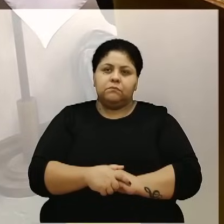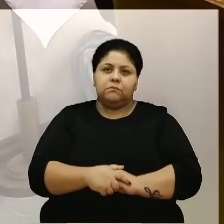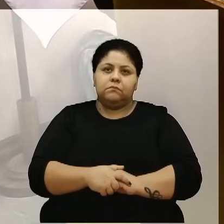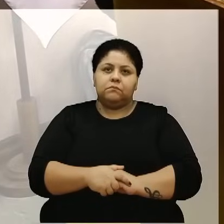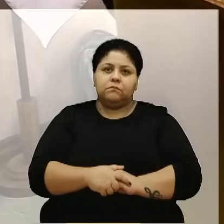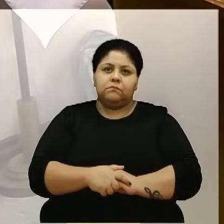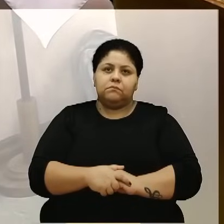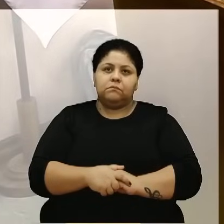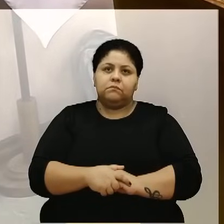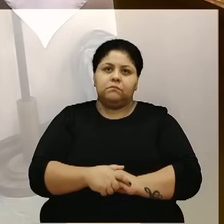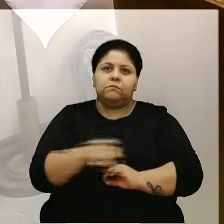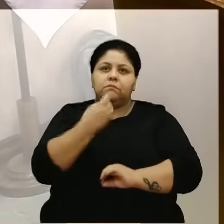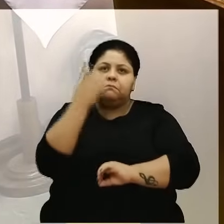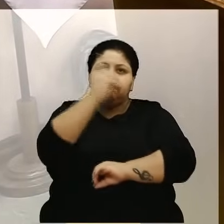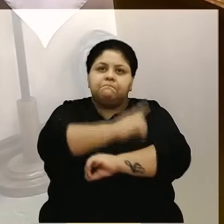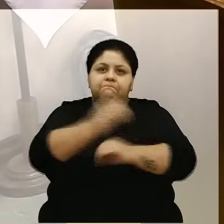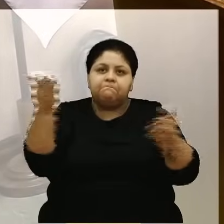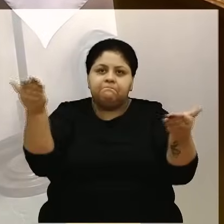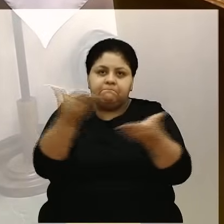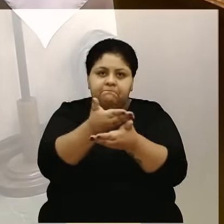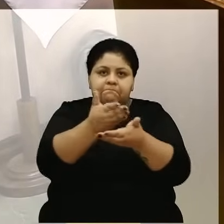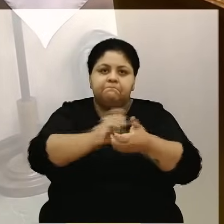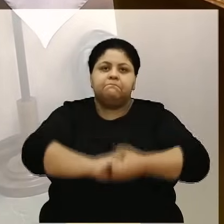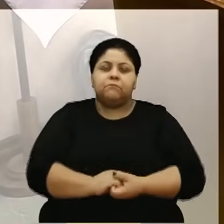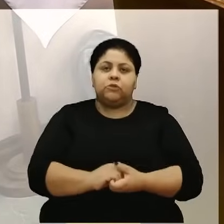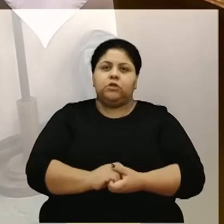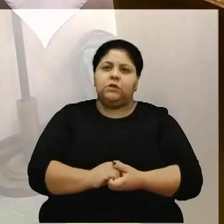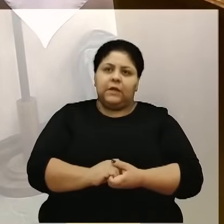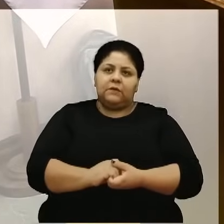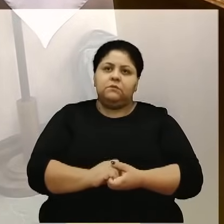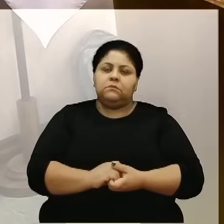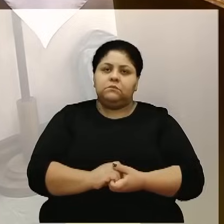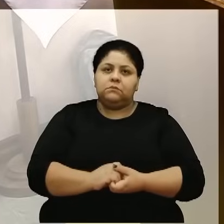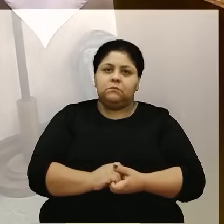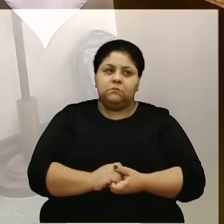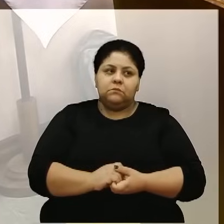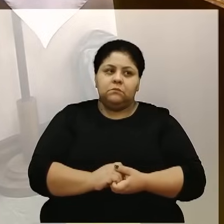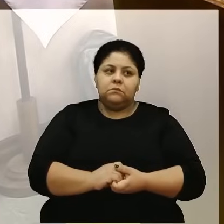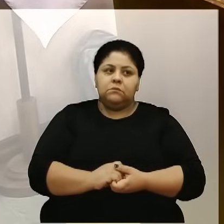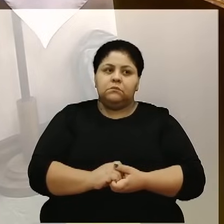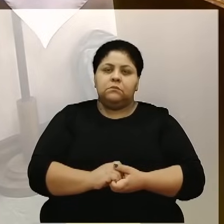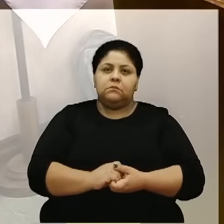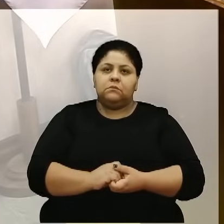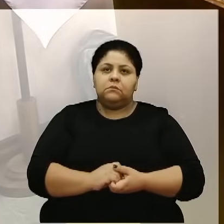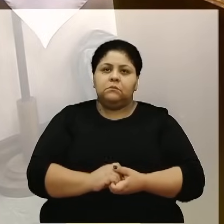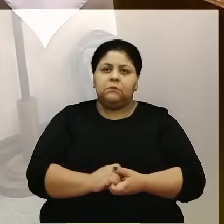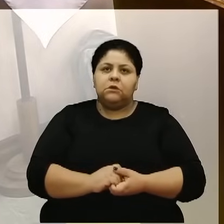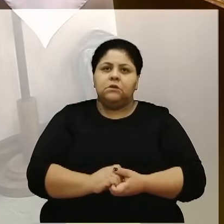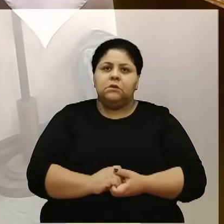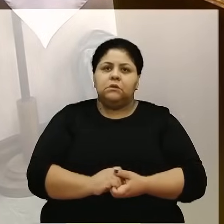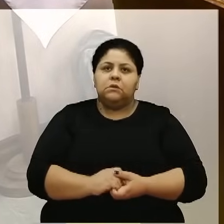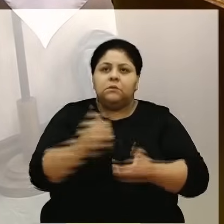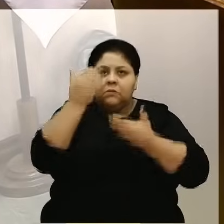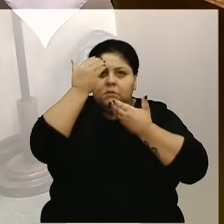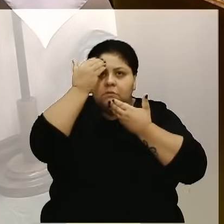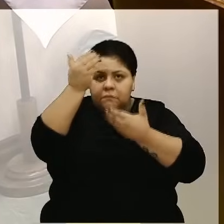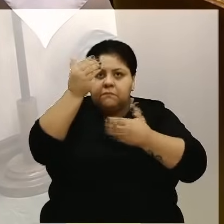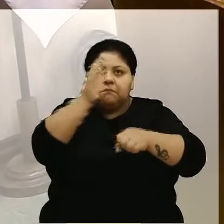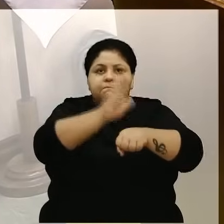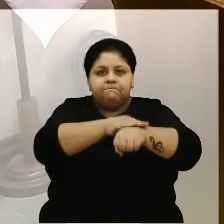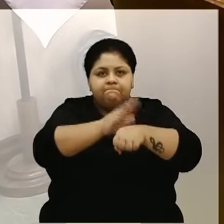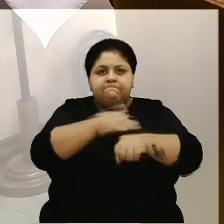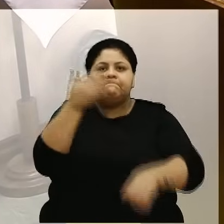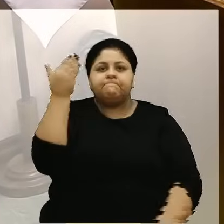Um bom dia a todos. Não, vou pular para a gente conseguir apresentar todo o material. Só antes de mais nada, então, agradecer por esse momento. Eu sei